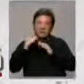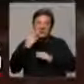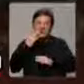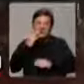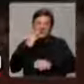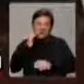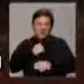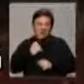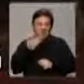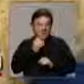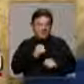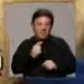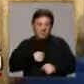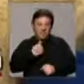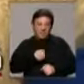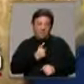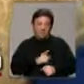meios próprios.